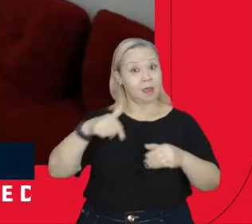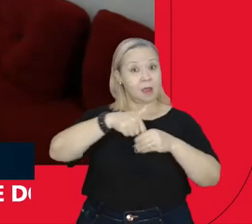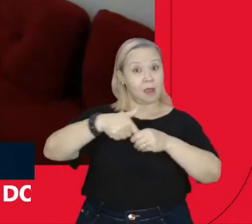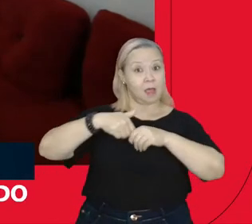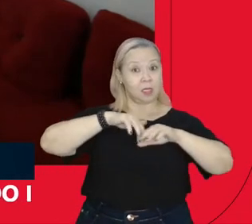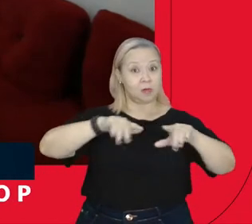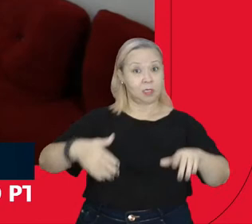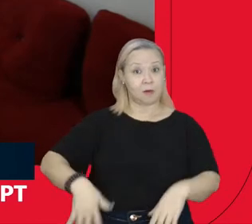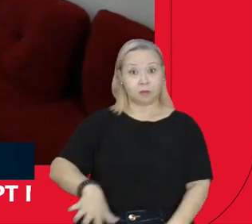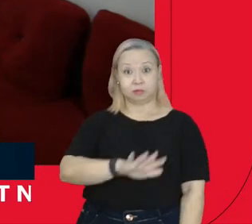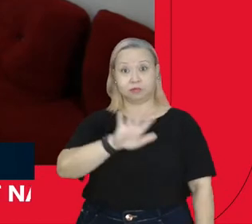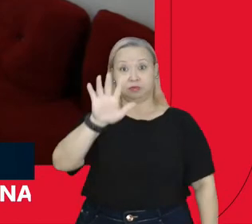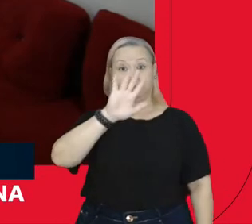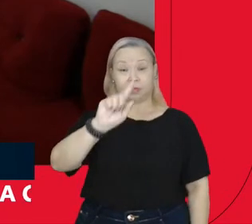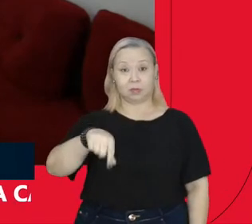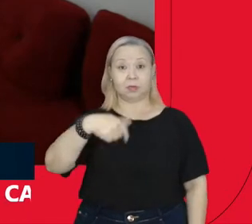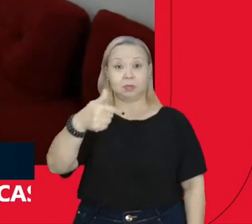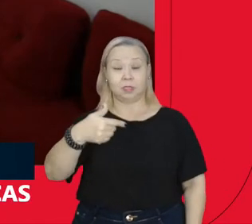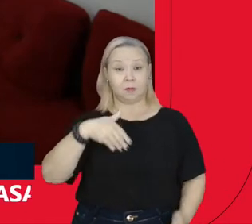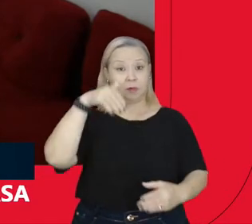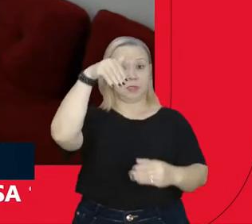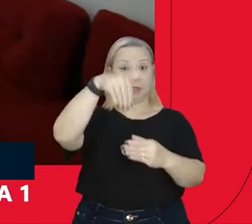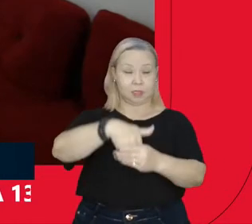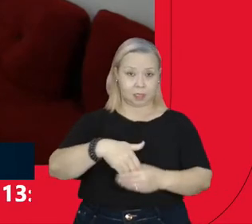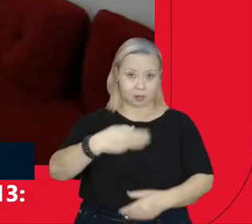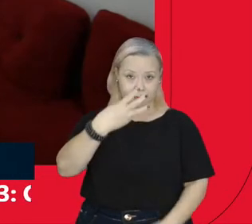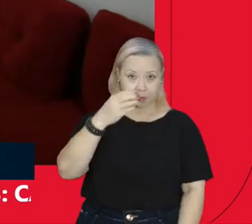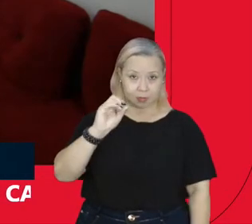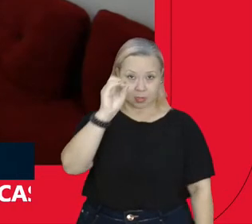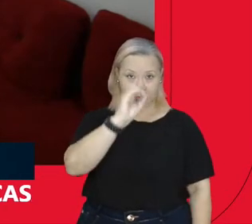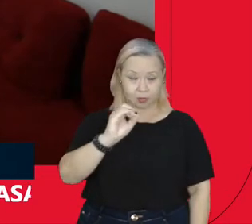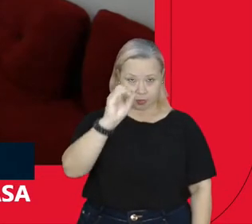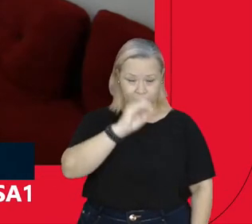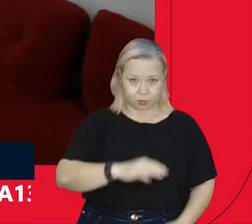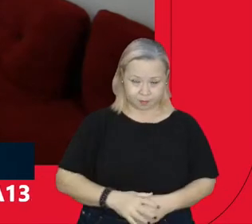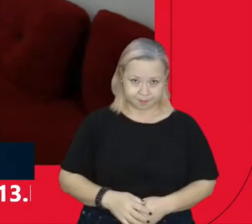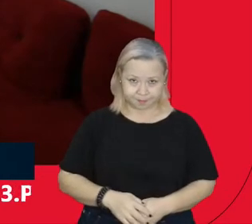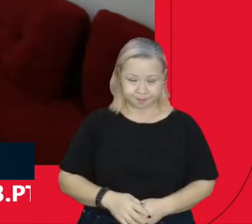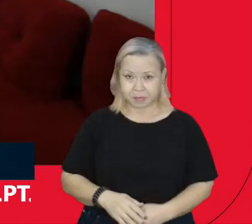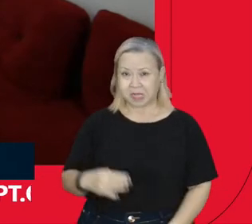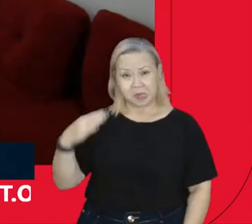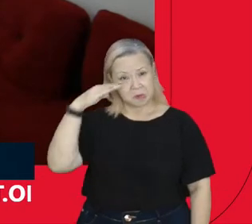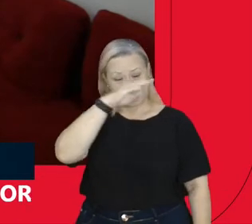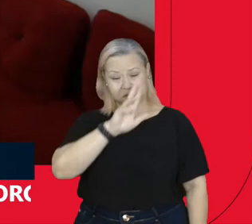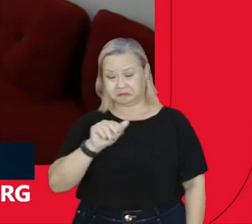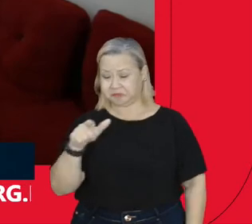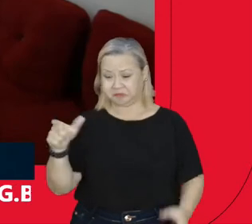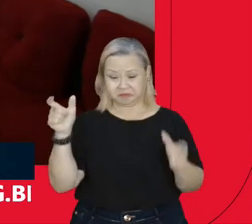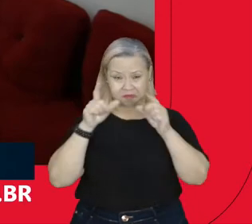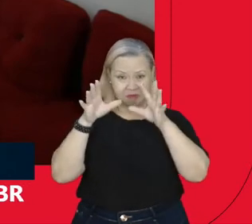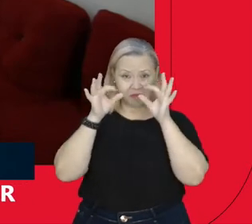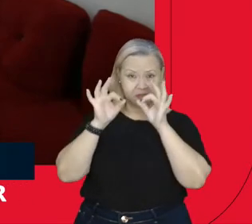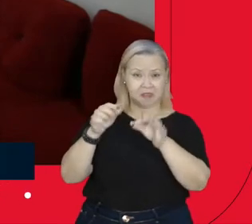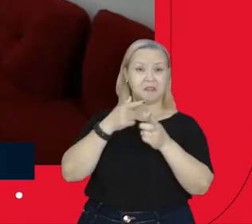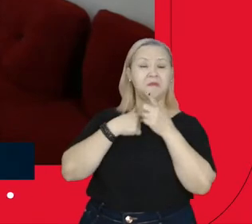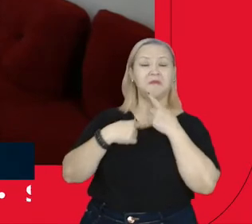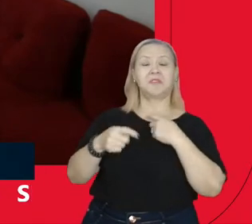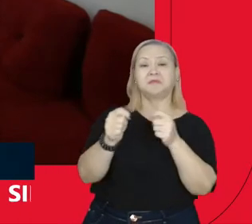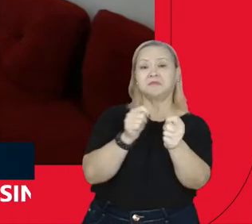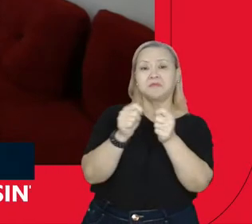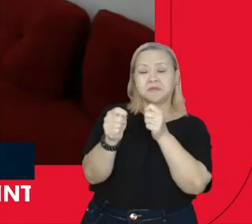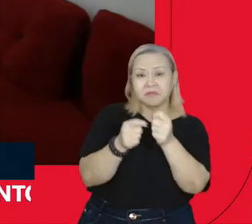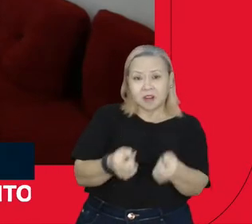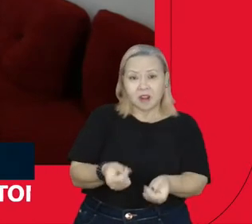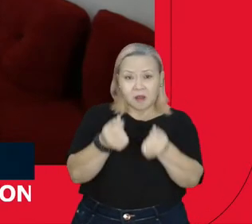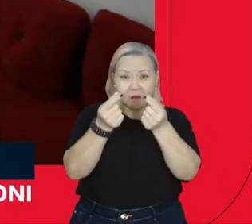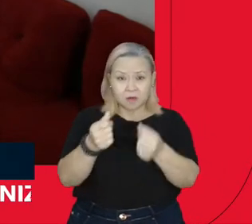de outubro, como já falei aqui. É importante denunciar que Bolsonaro nunca teve interesse nenhum em controlar os preços dos combustíveis,